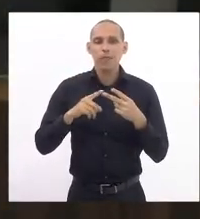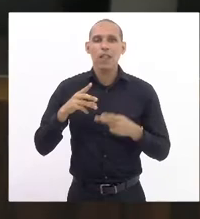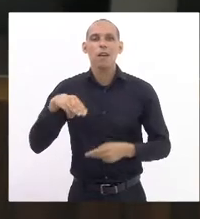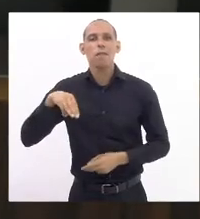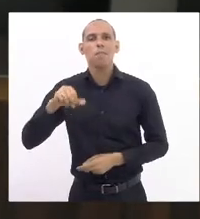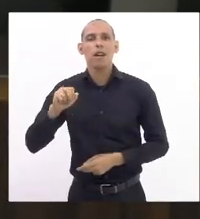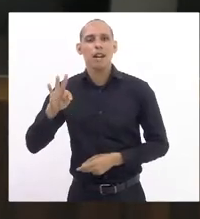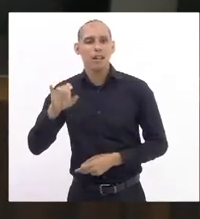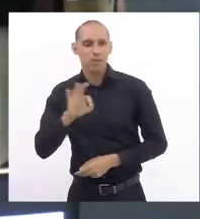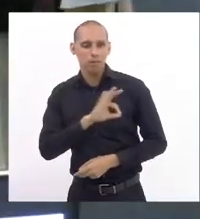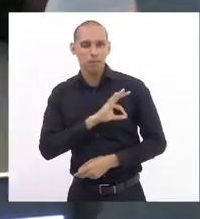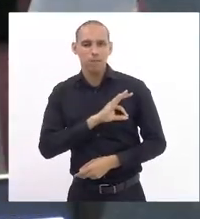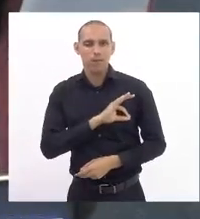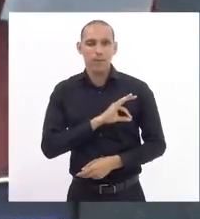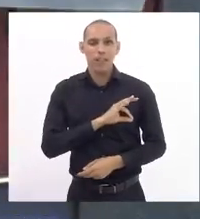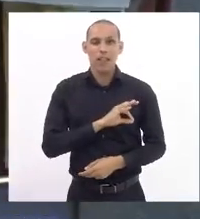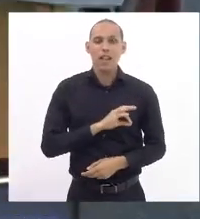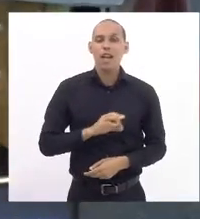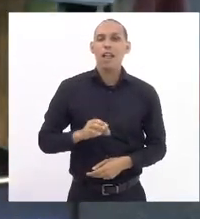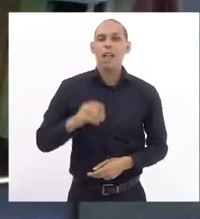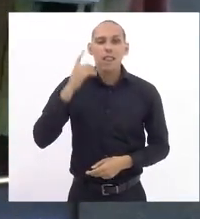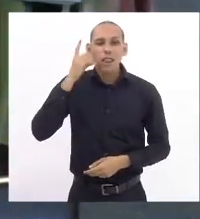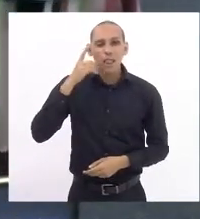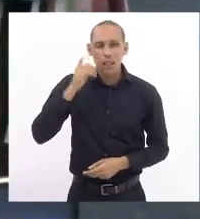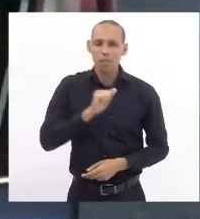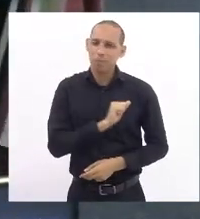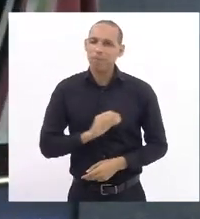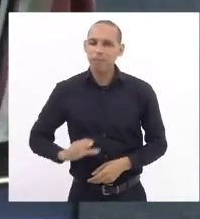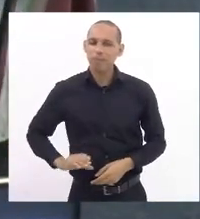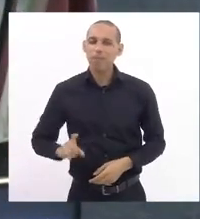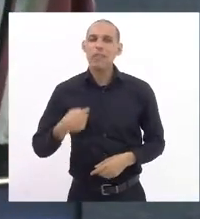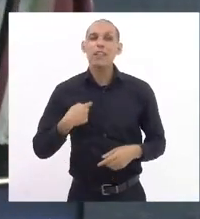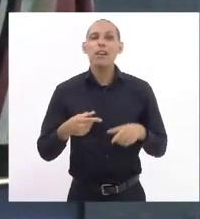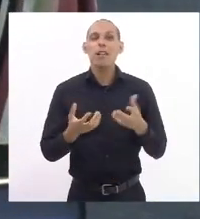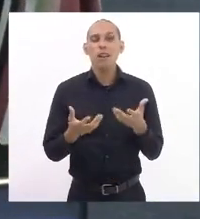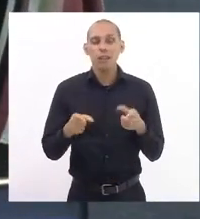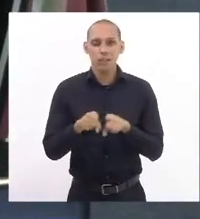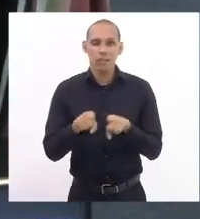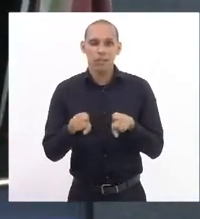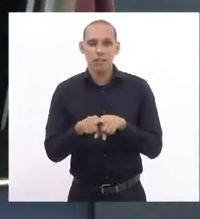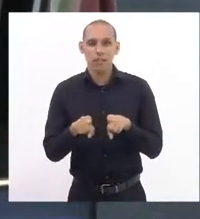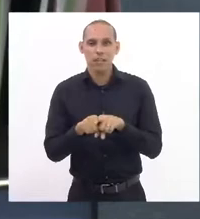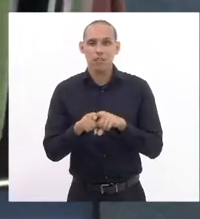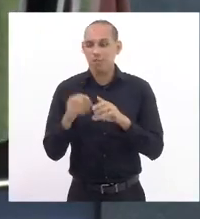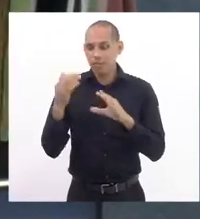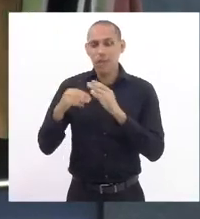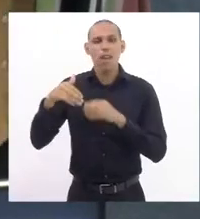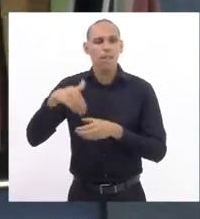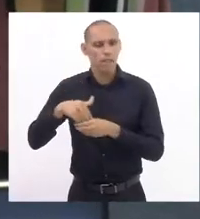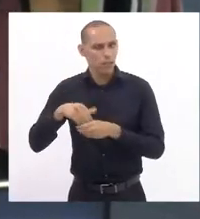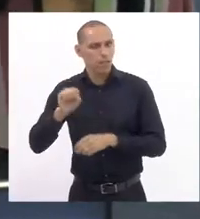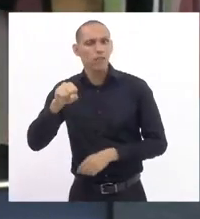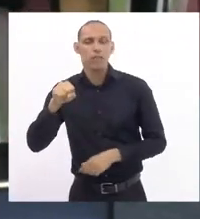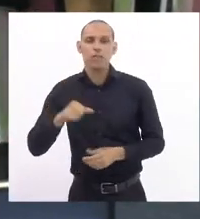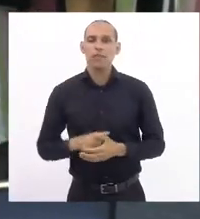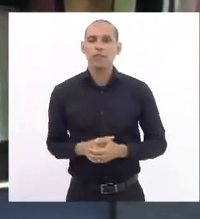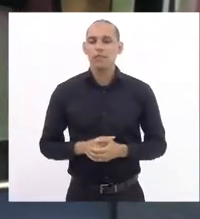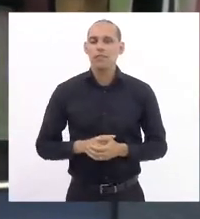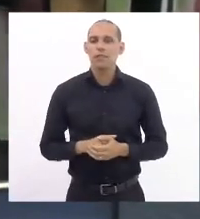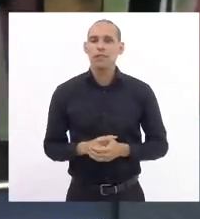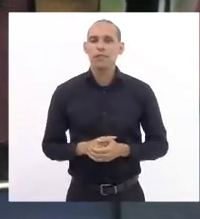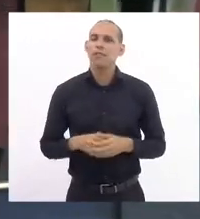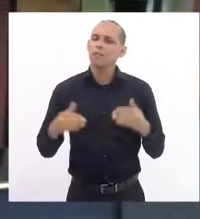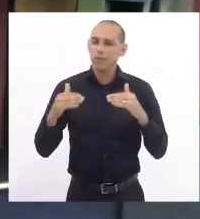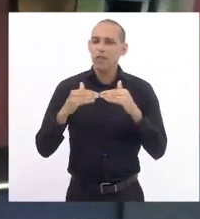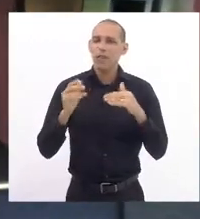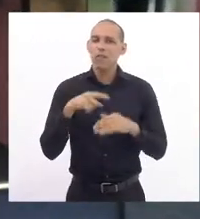Rocha. Deputado André Siciliano, eu também quero, em primeiro lugar, encaminhar o voto sim, de acordo com o que